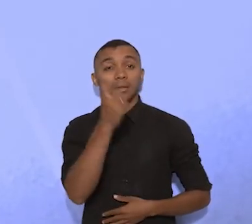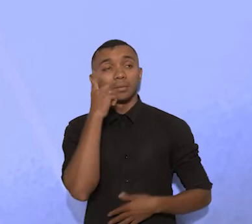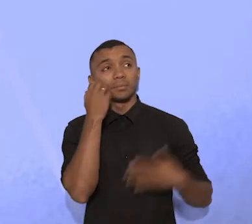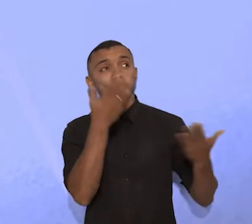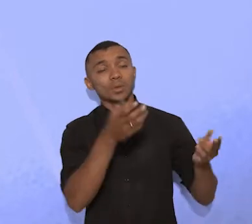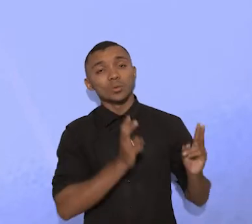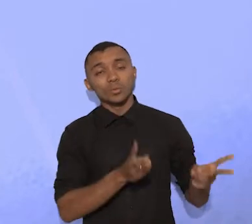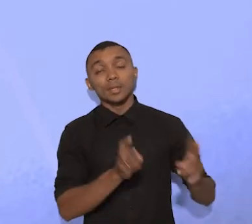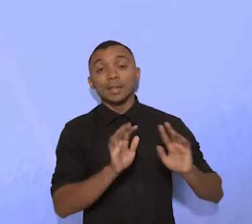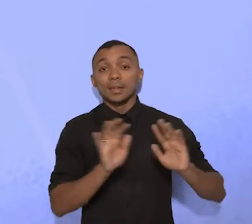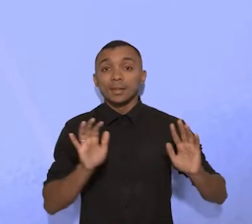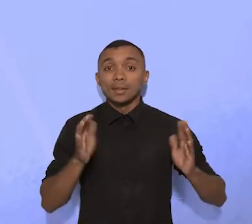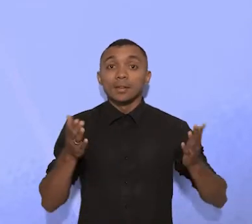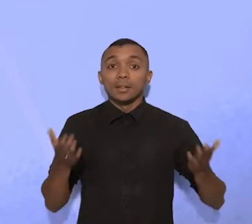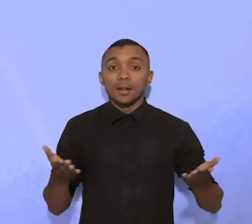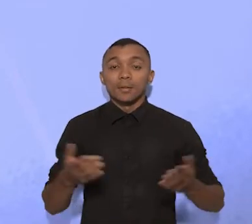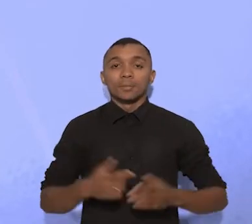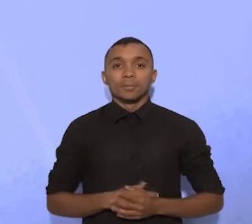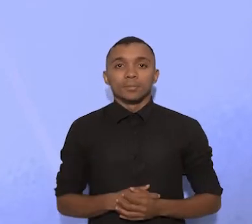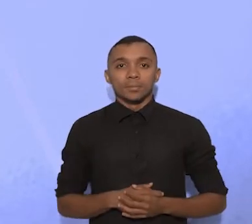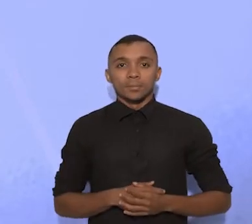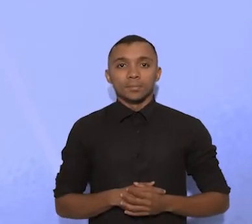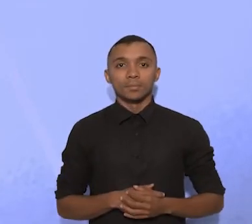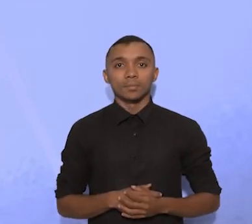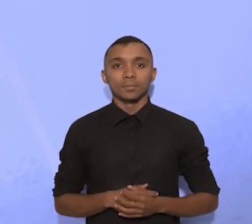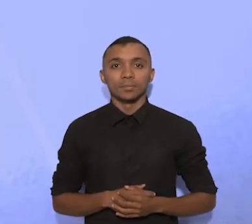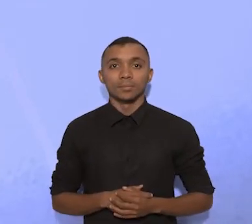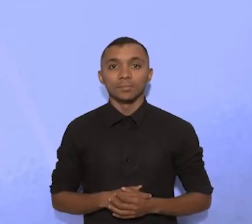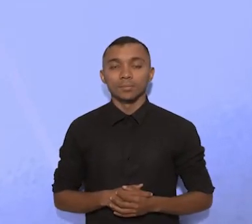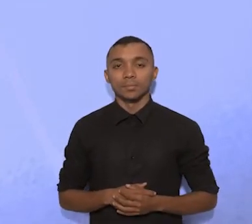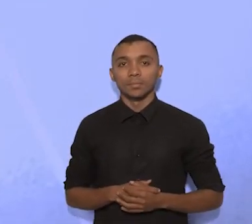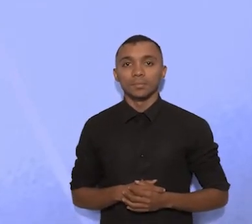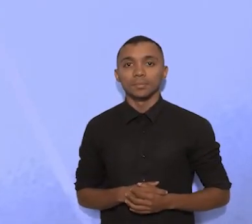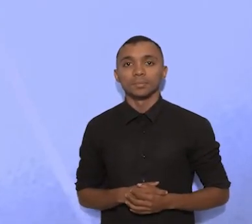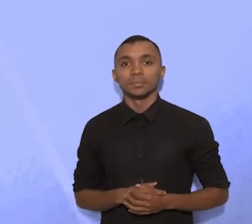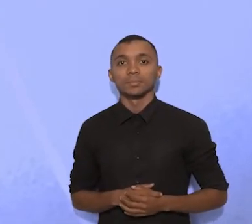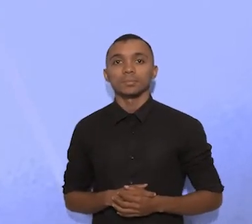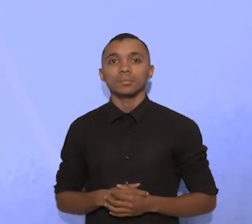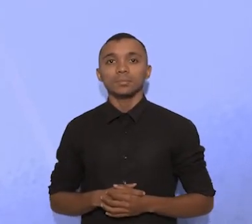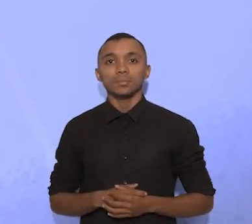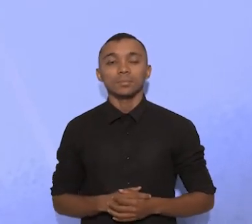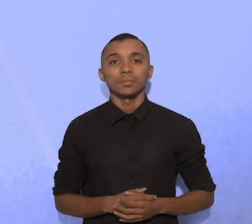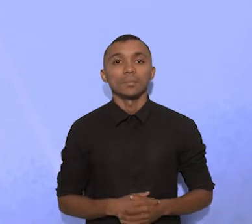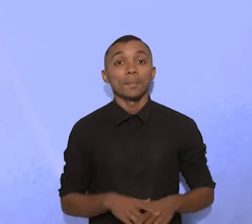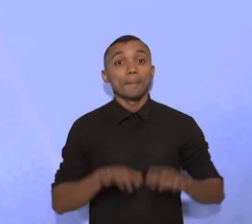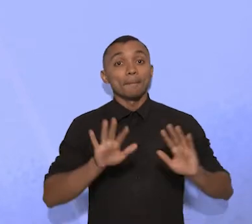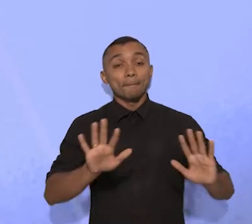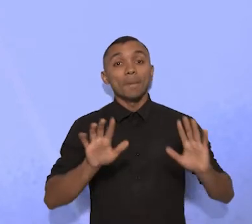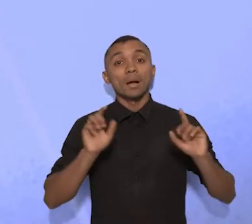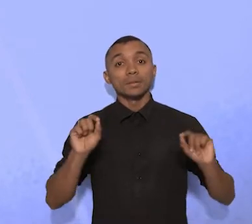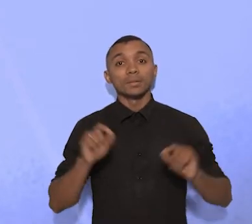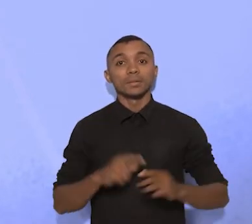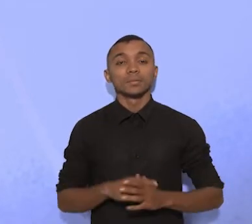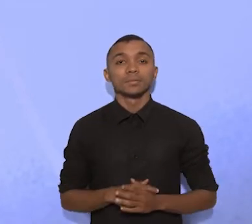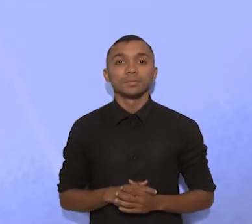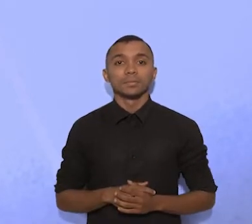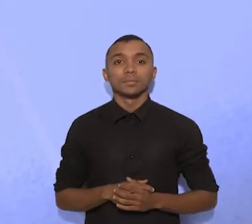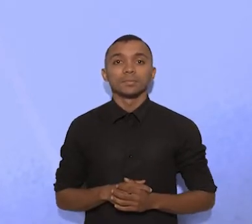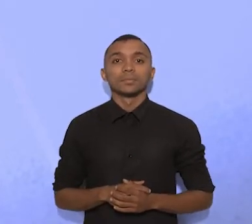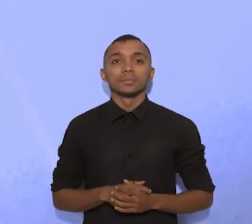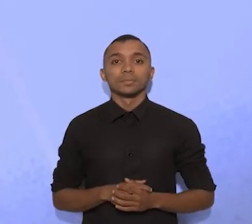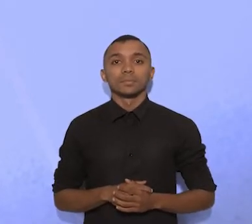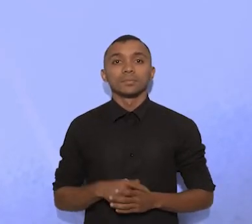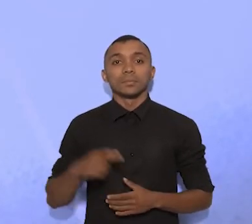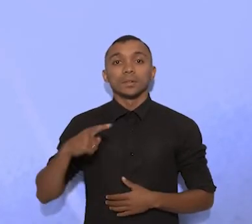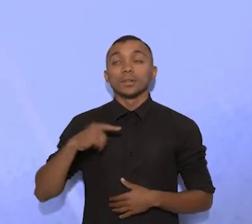Enfim, as peças que chegam dão um refresco, mas a gente está lidando aí com um